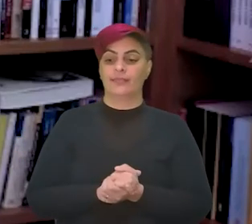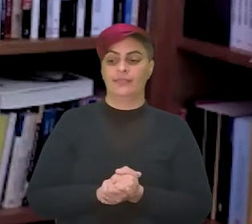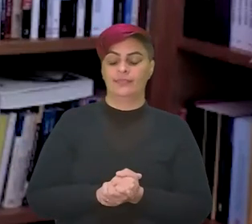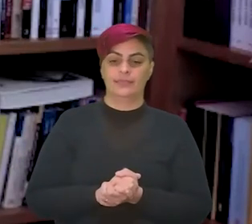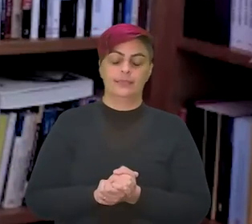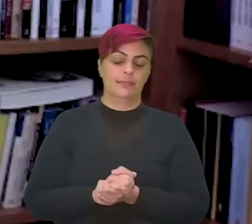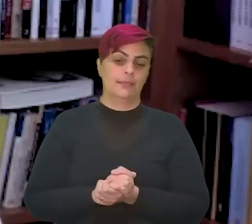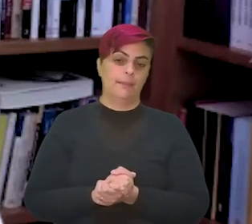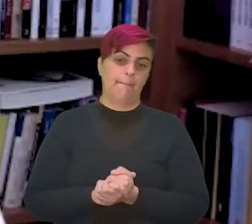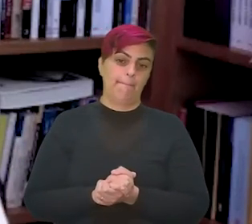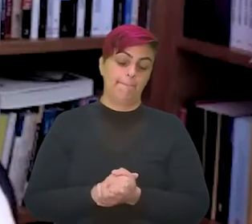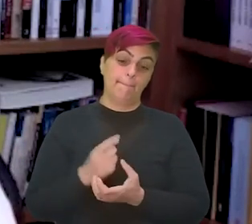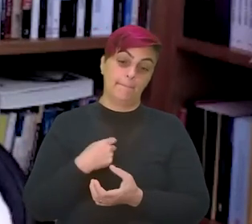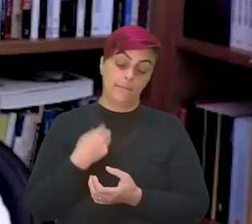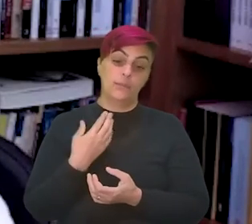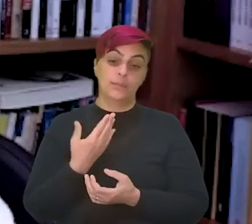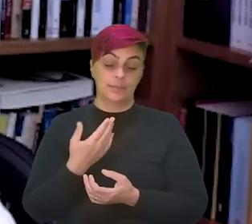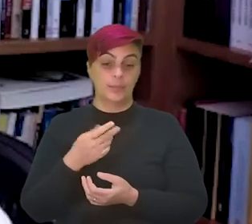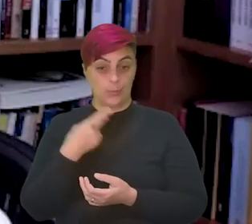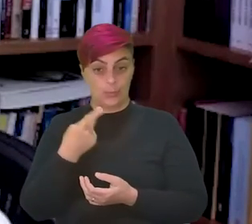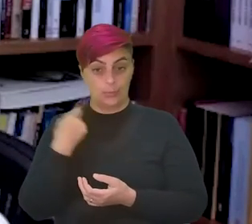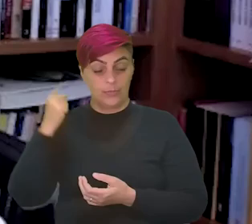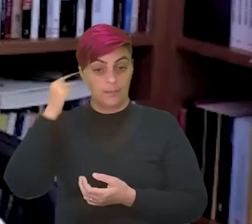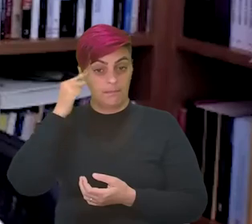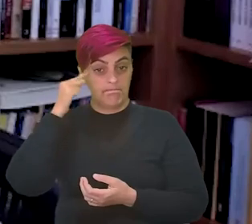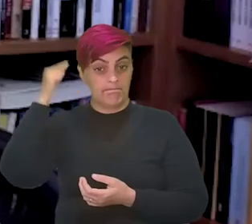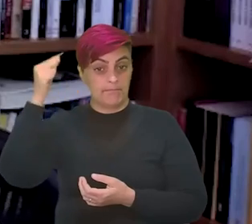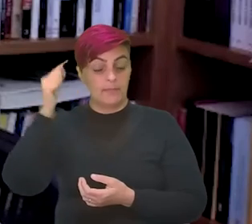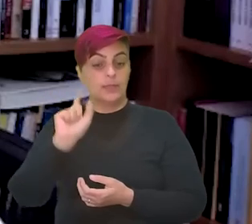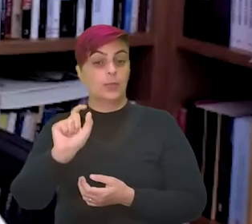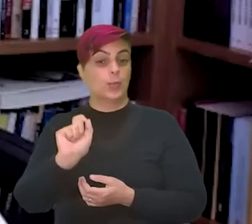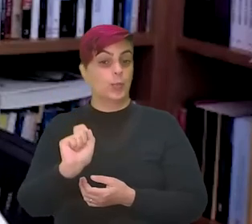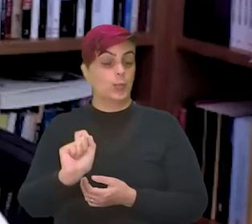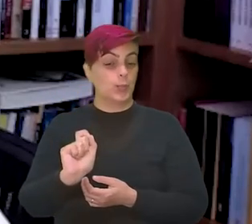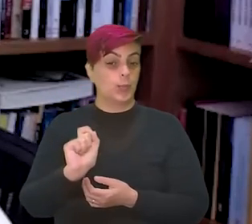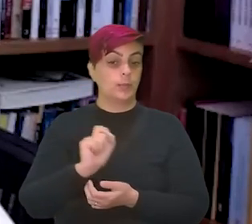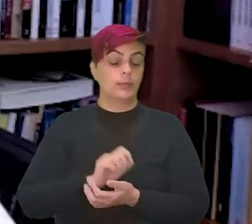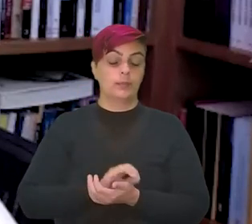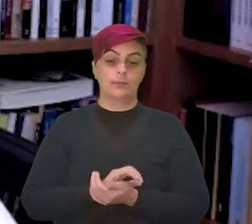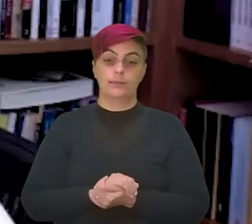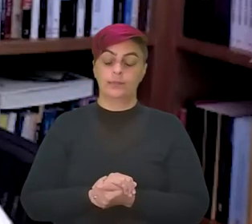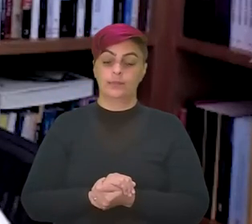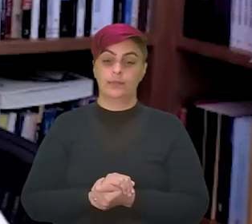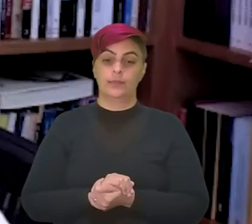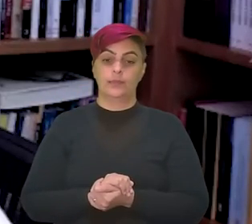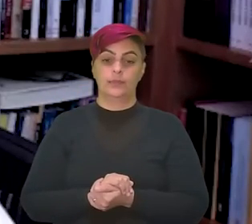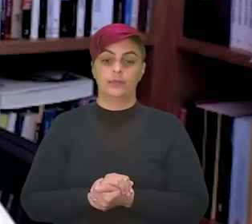como eu mencionei, a ideia era de que